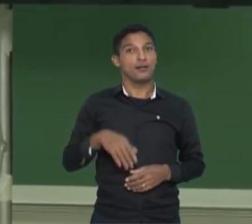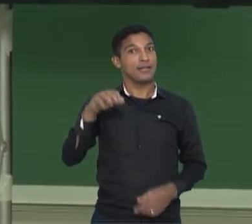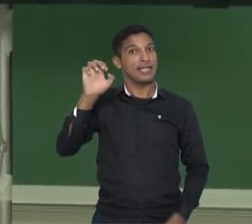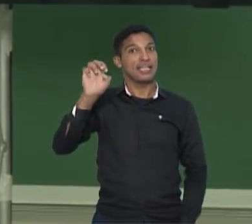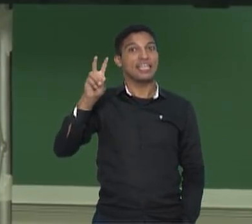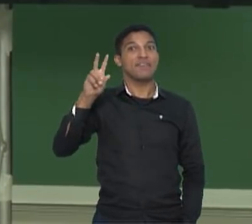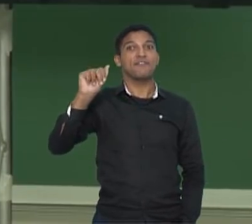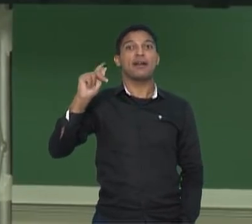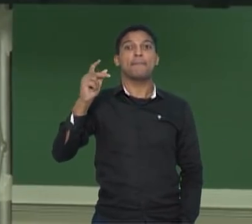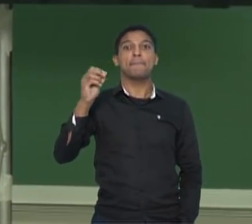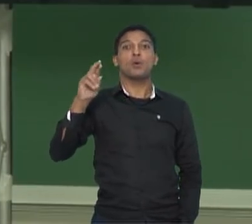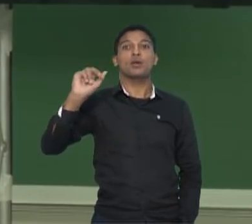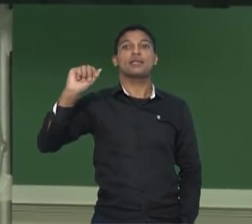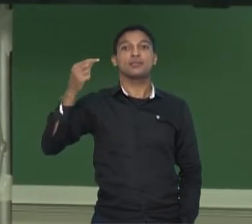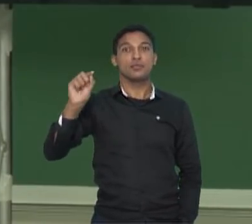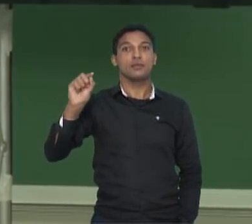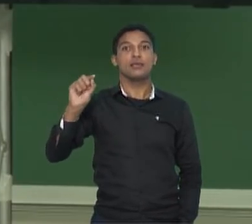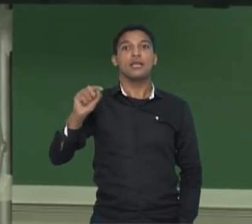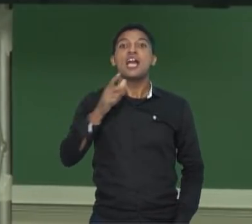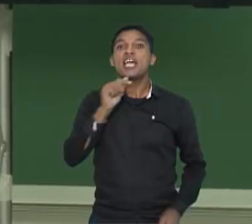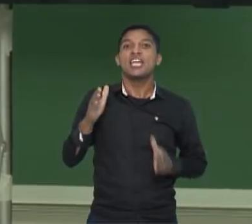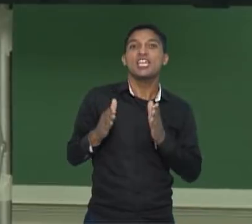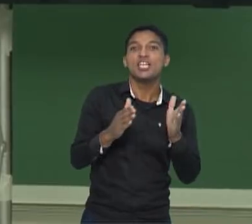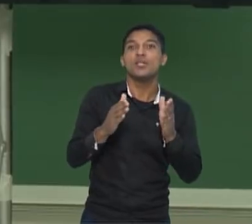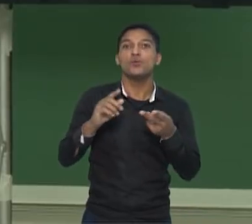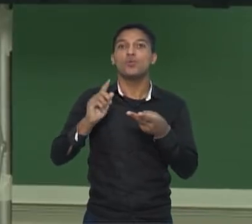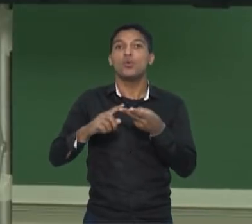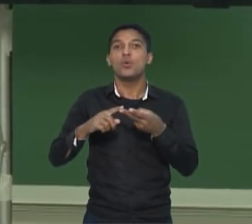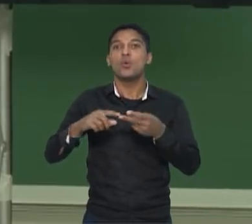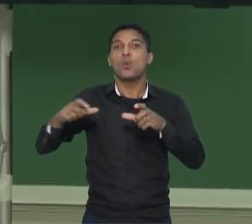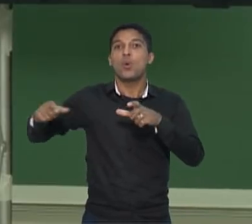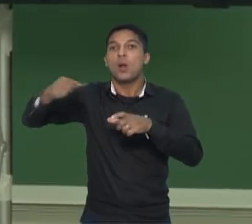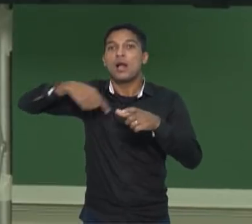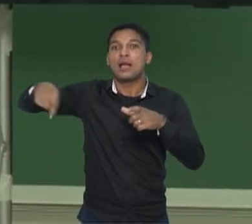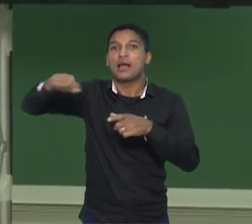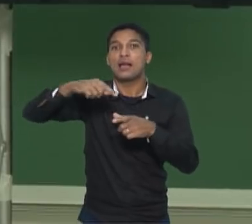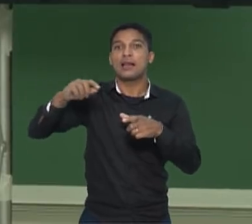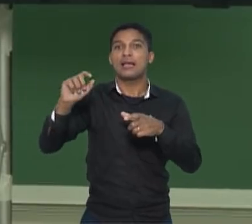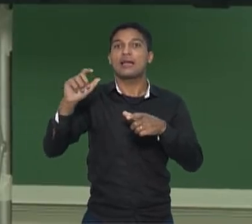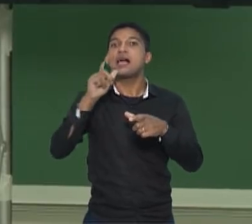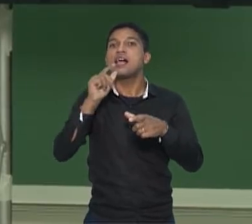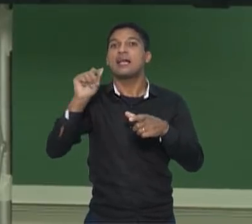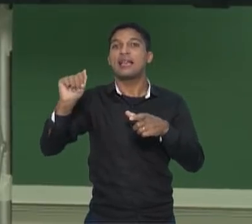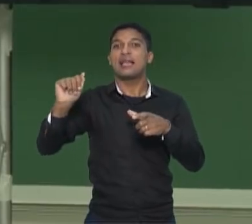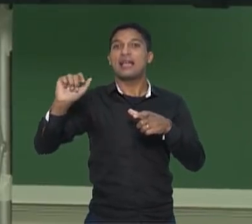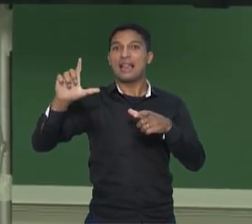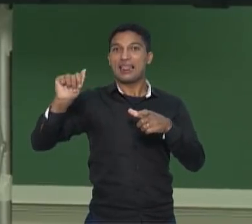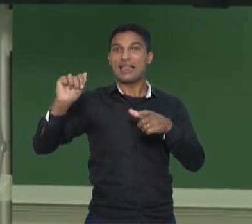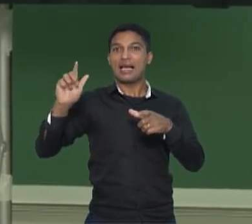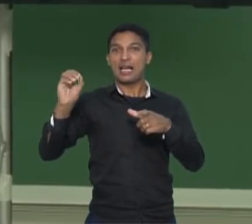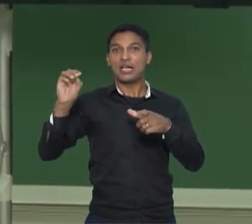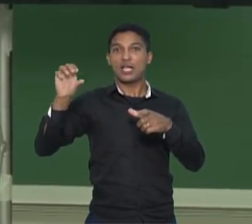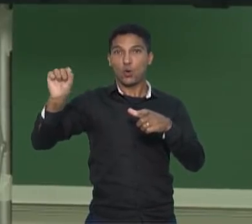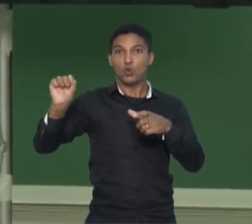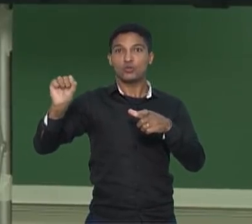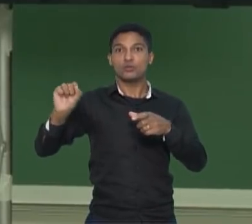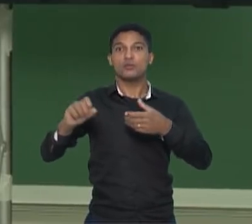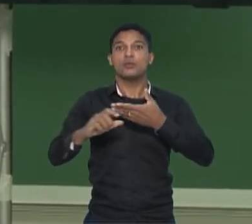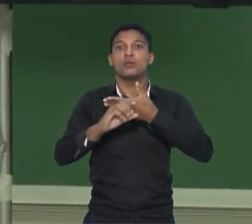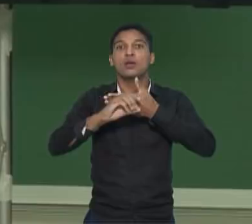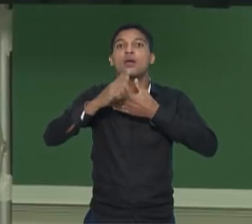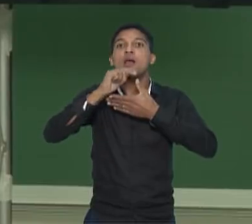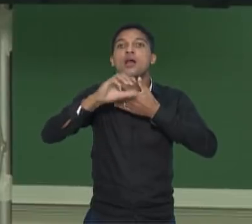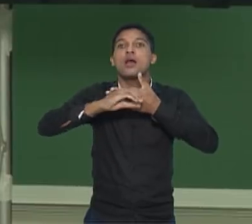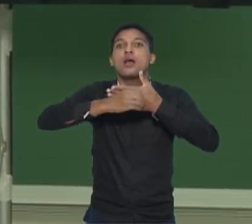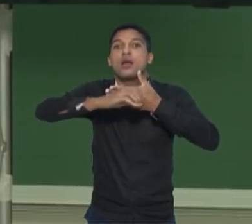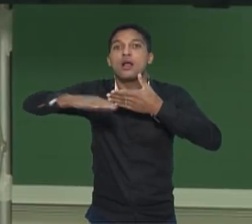é o vapor de água de rios, lagos, oceanos, mares. Então, de um recurso hídrico, evaporou a água. A transpiração